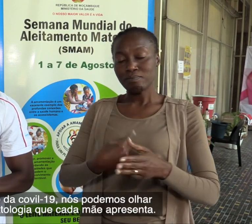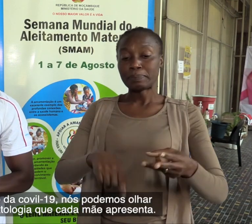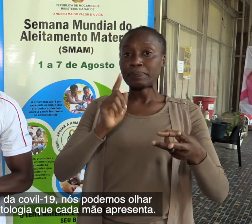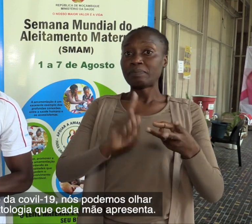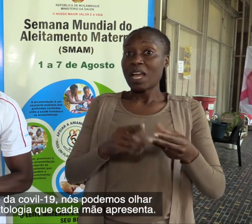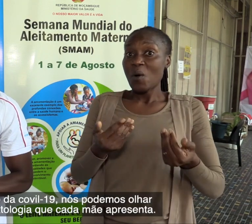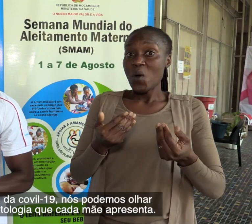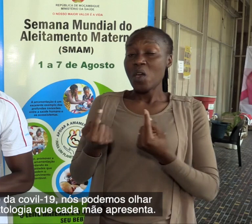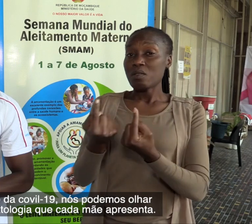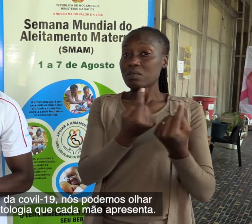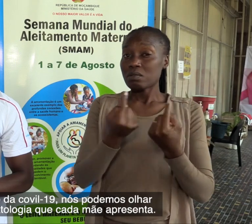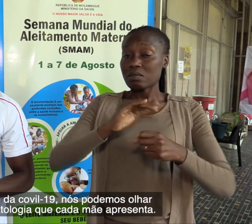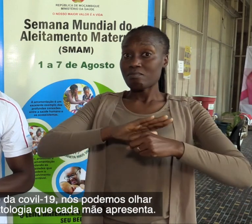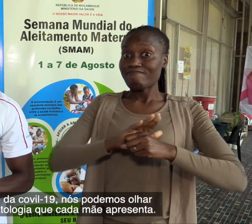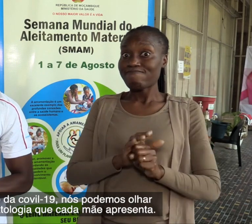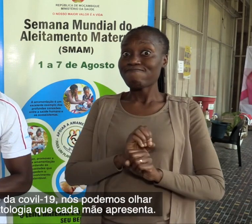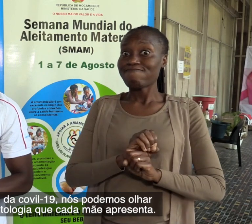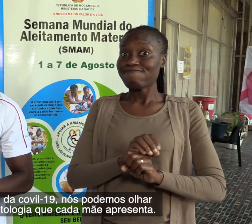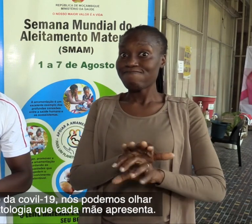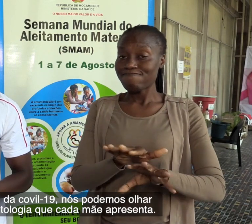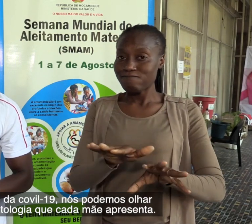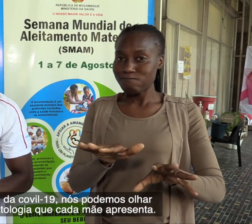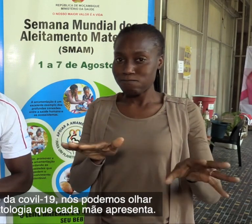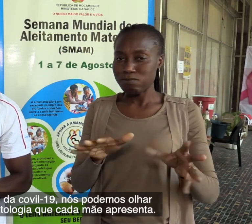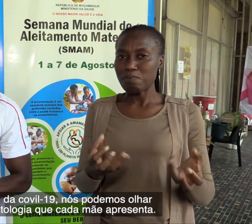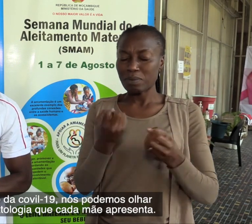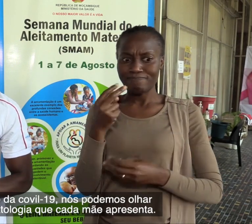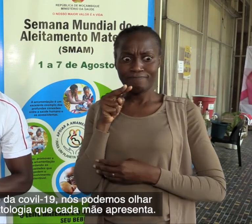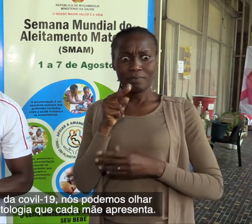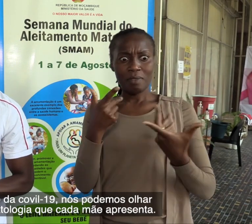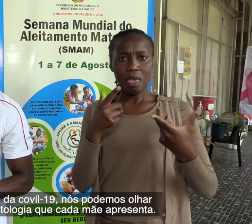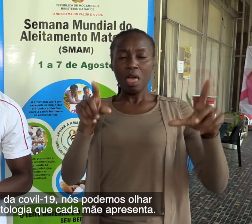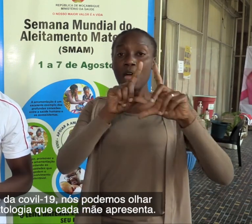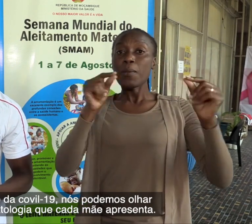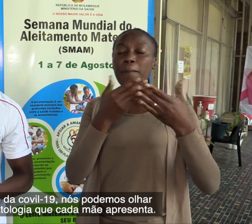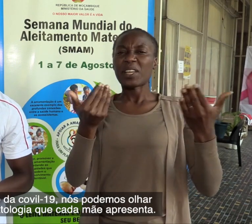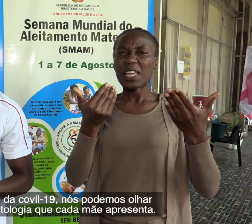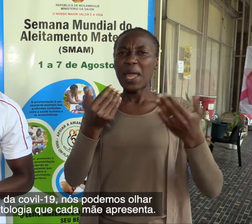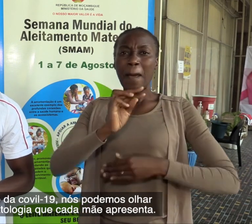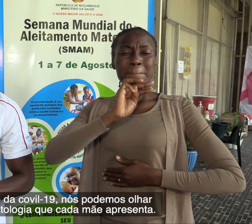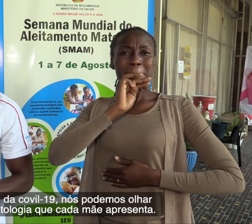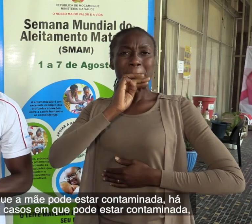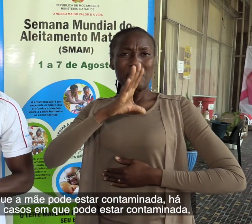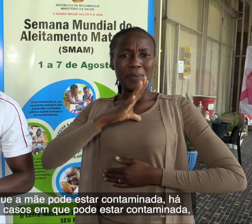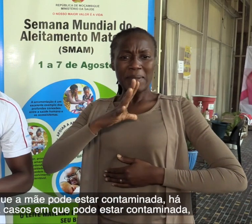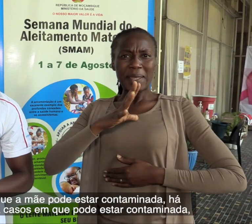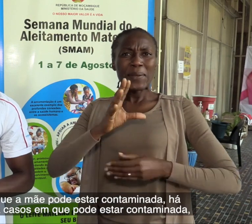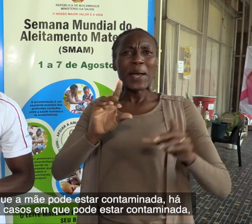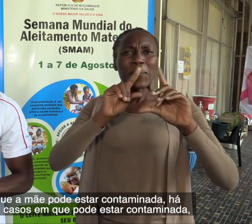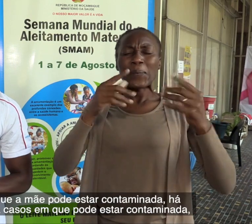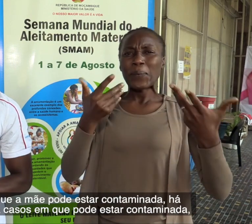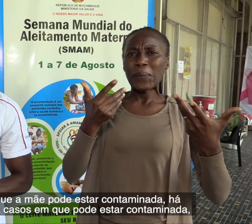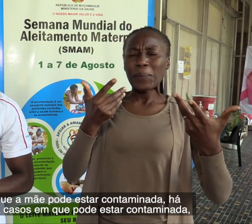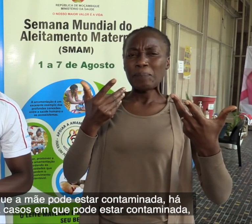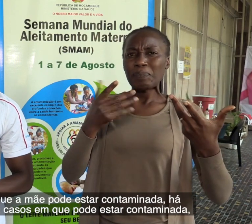-19 nós podemos olhar para a sintomatologia que cada mãe tiver existe